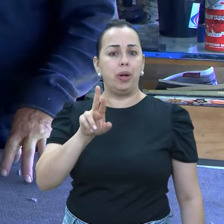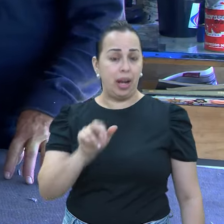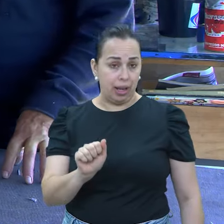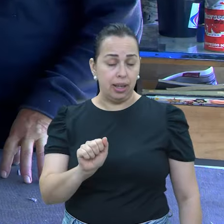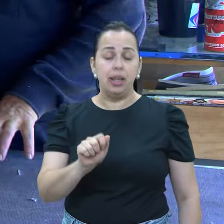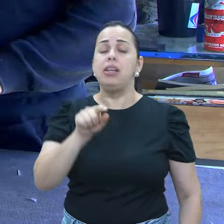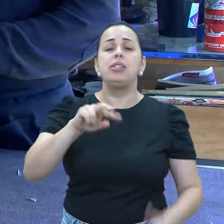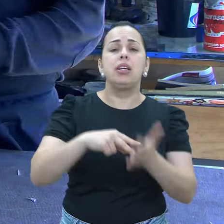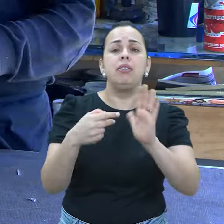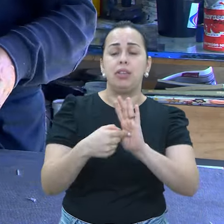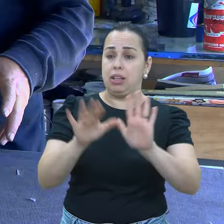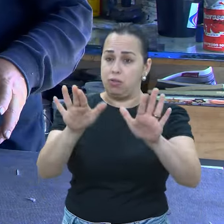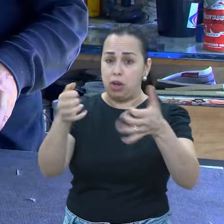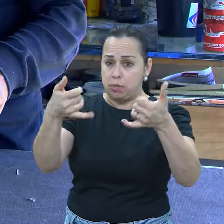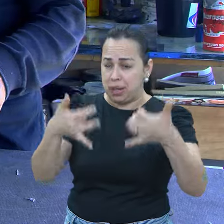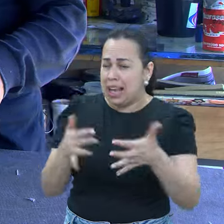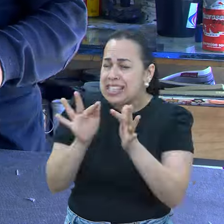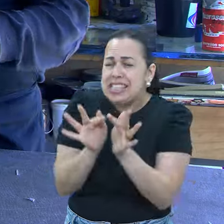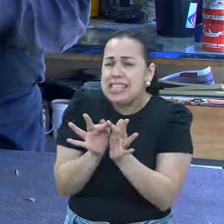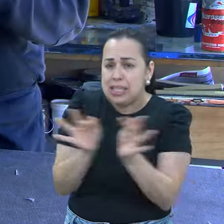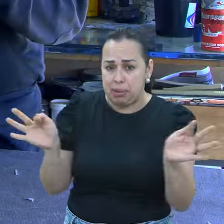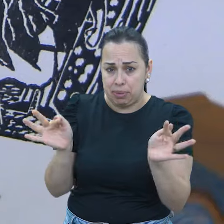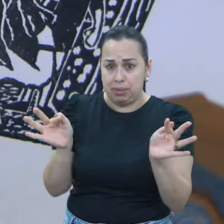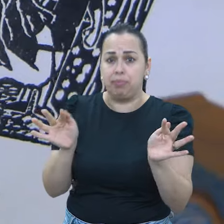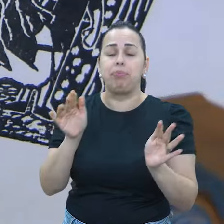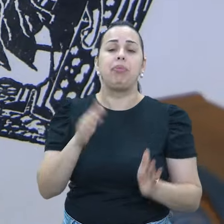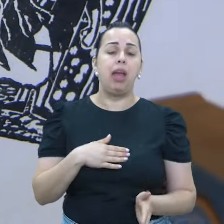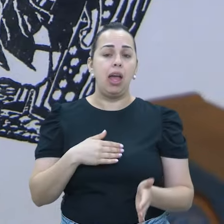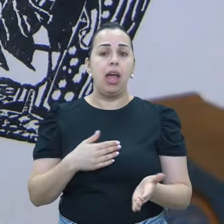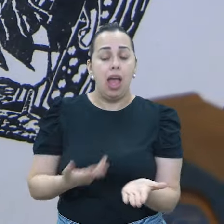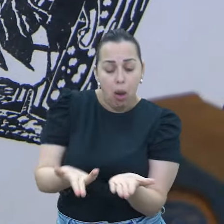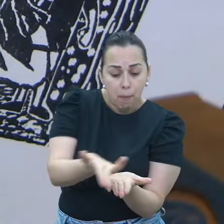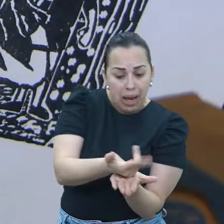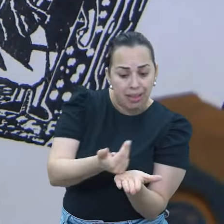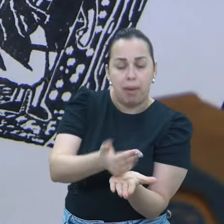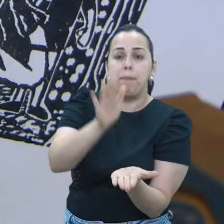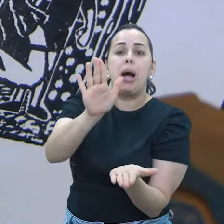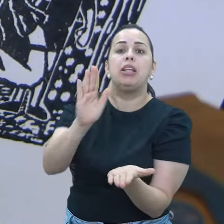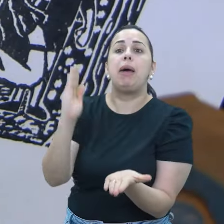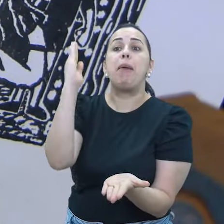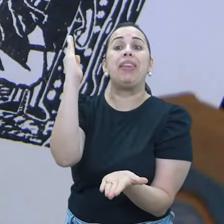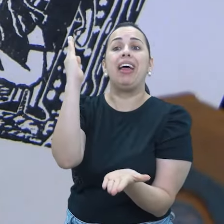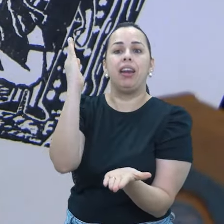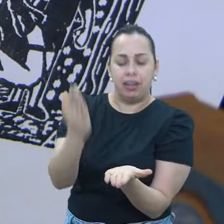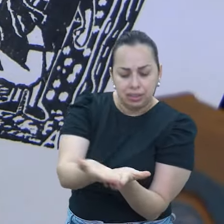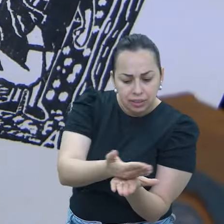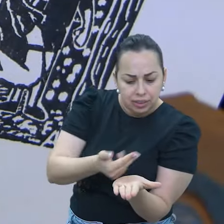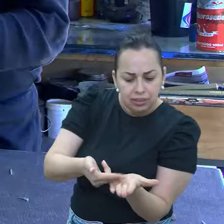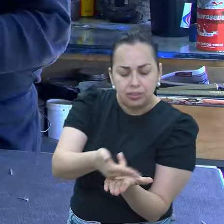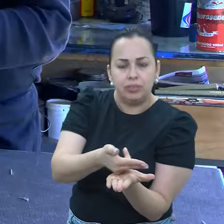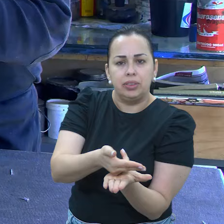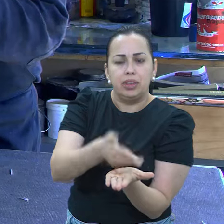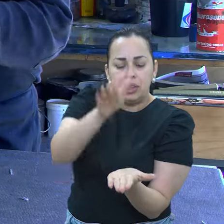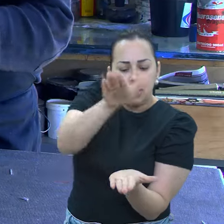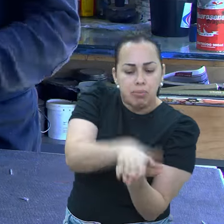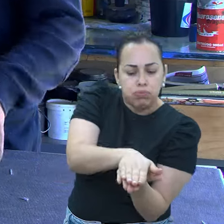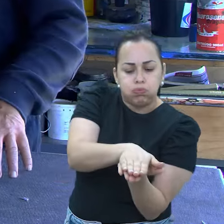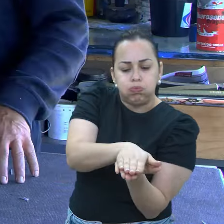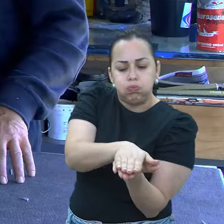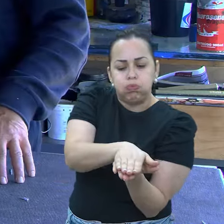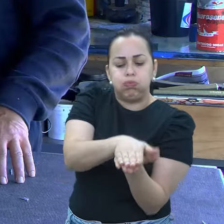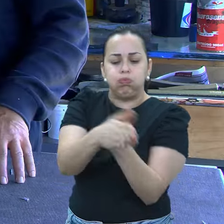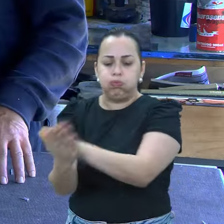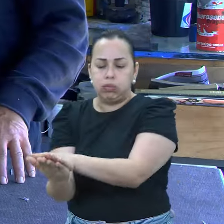traduzindo ela no mais simples possível, ela é uma gravura em madeira, né? Então, o que é gravar? Gravar é